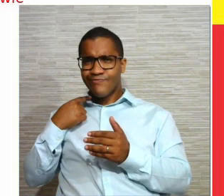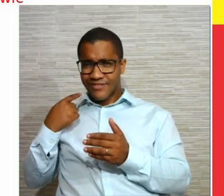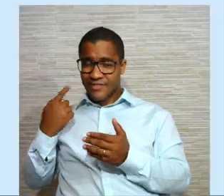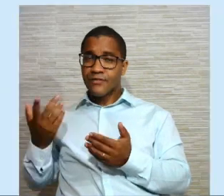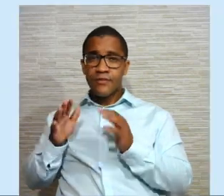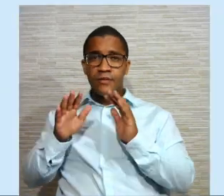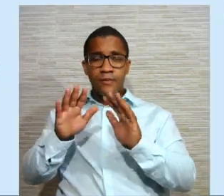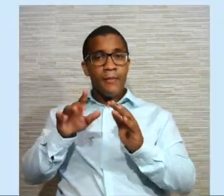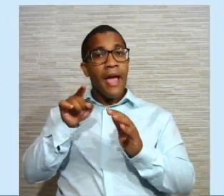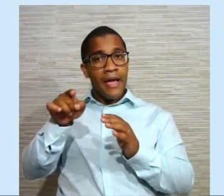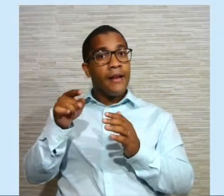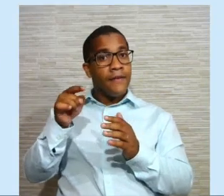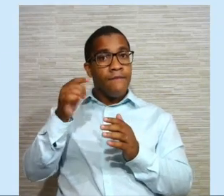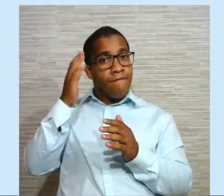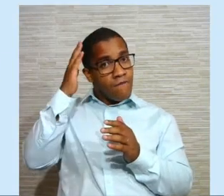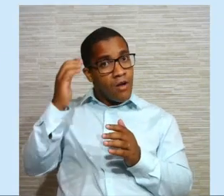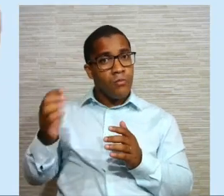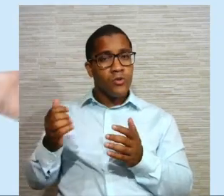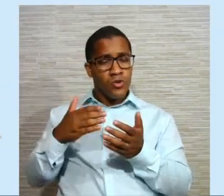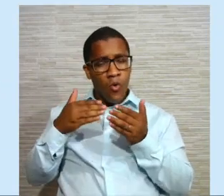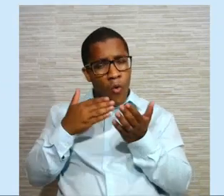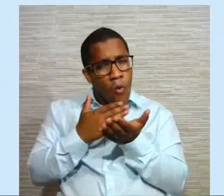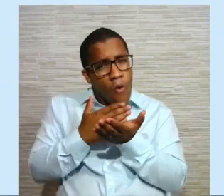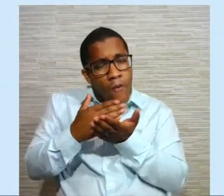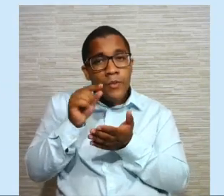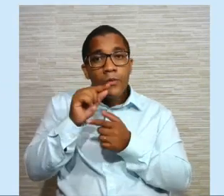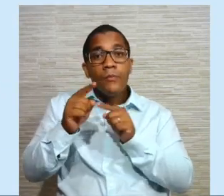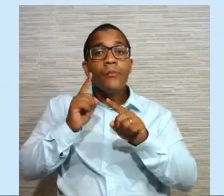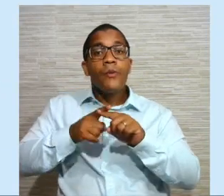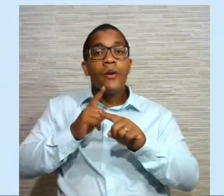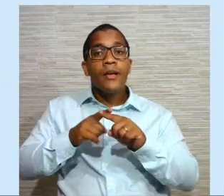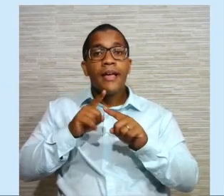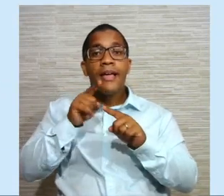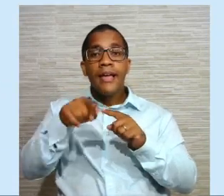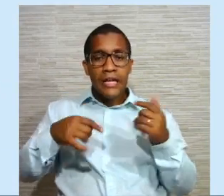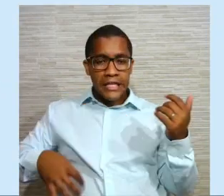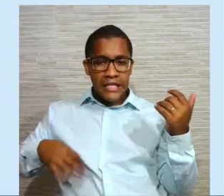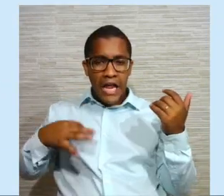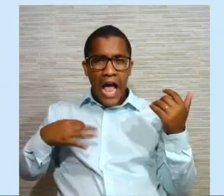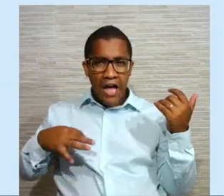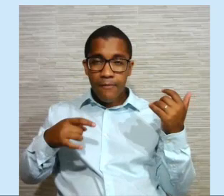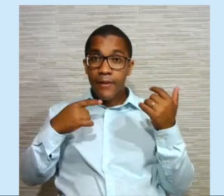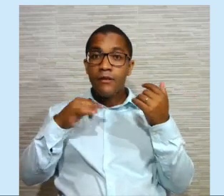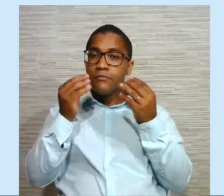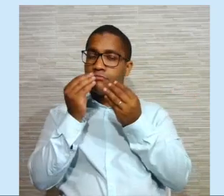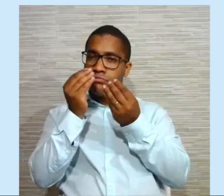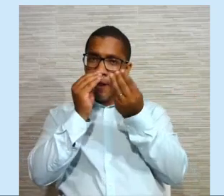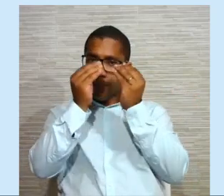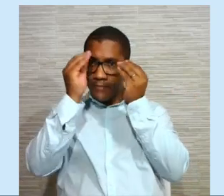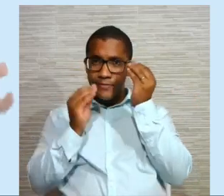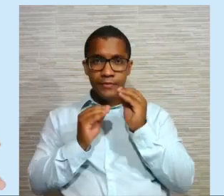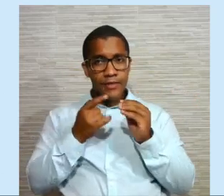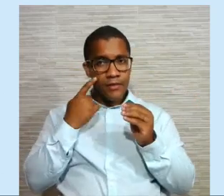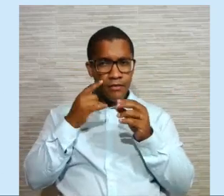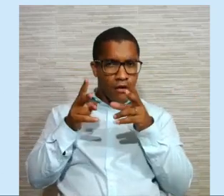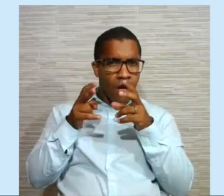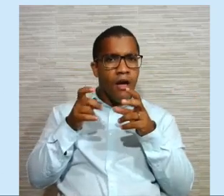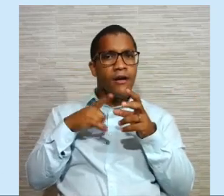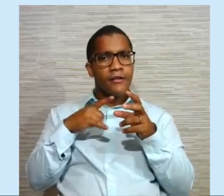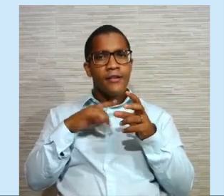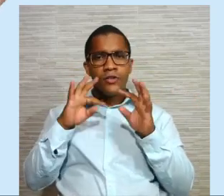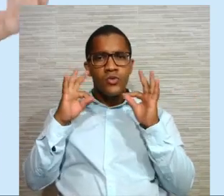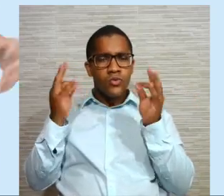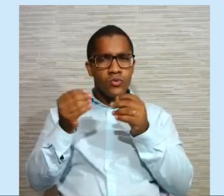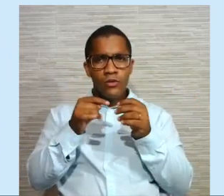carreira, ele ficou bastante fazendo sucesso justamente com essa forma de tocar maquiado, né? Então, assim, temos,